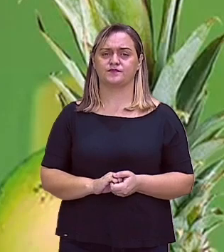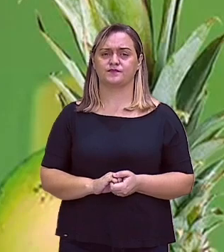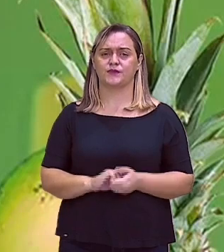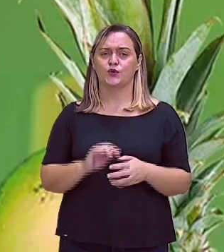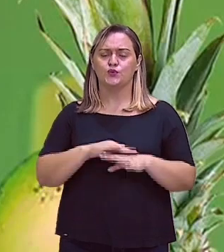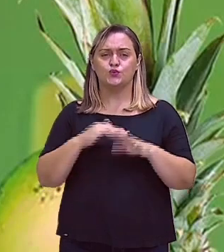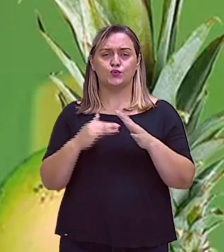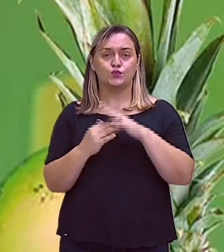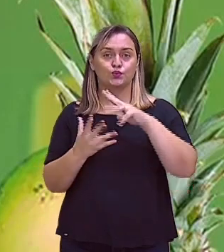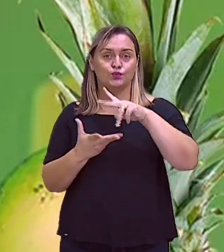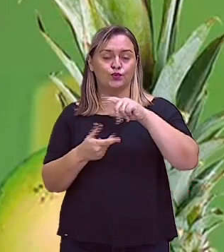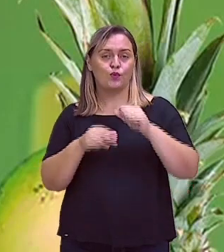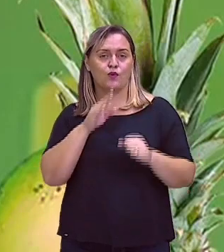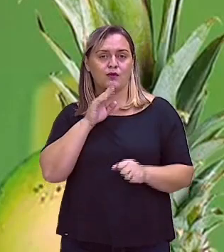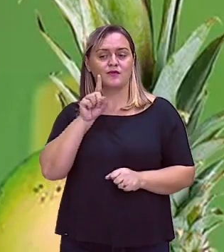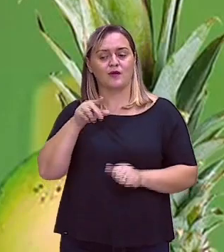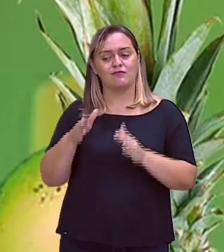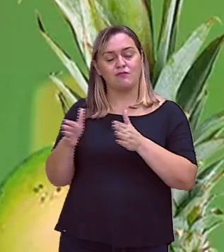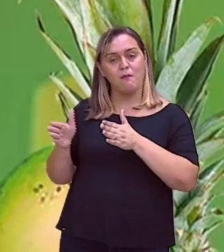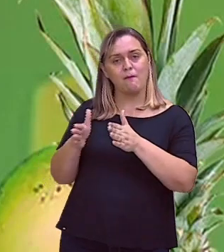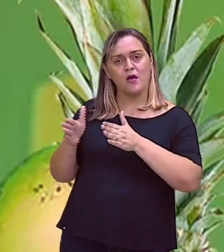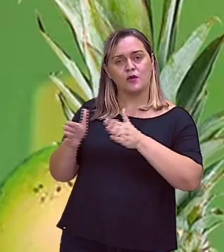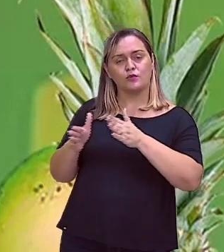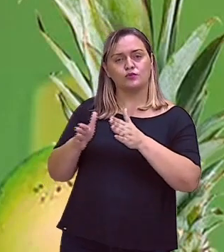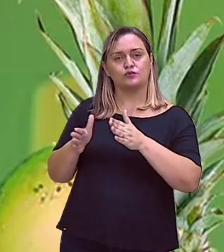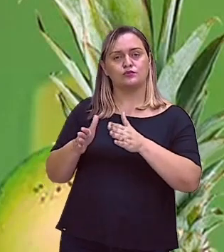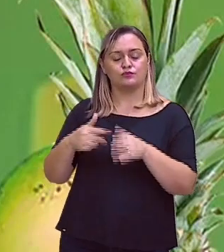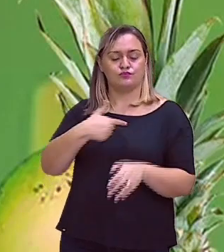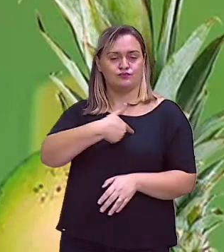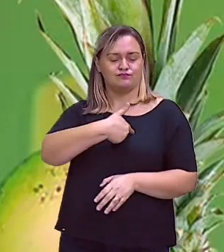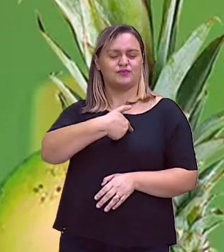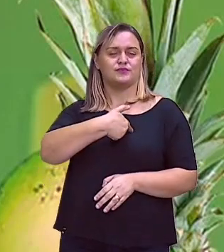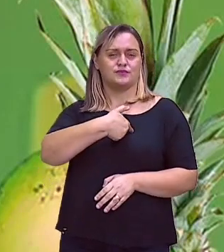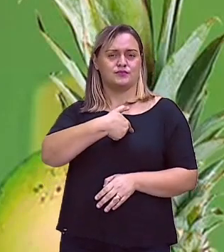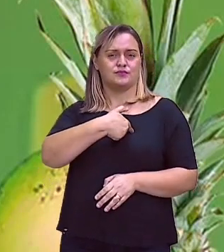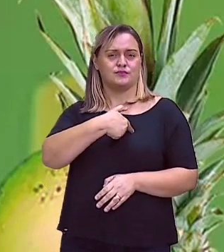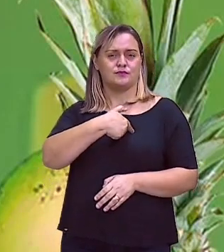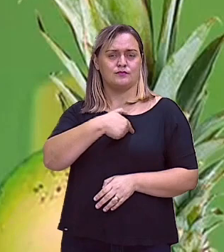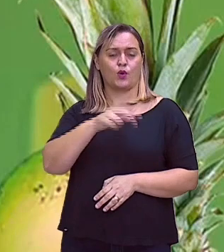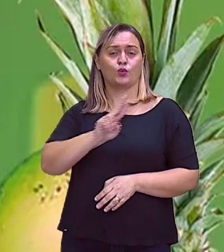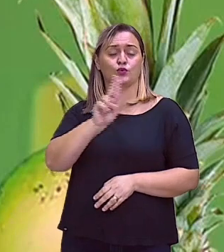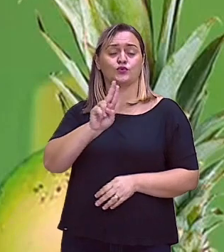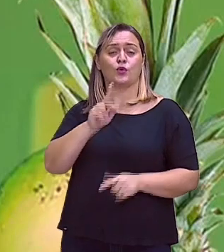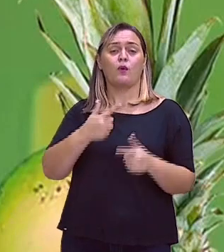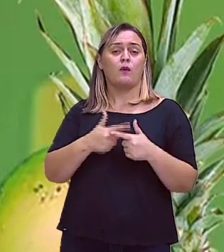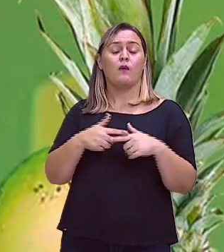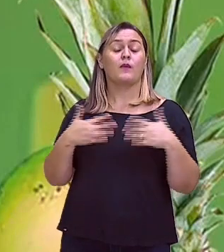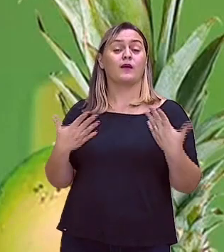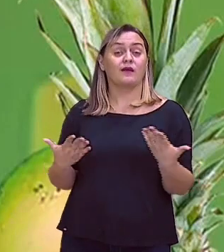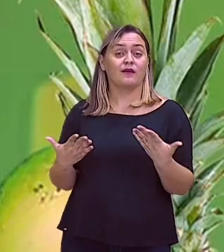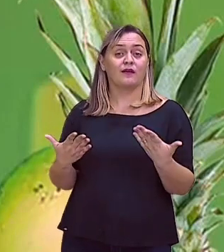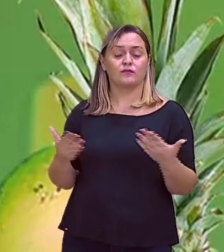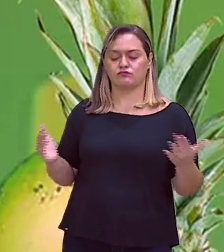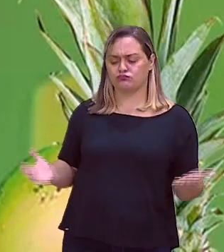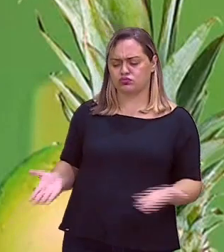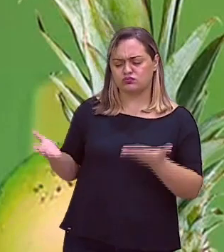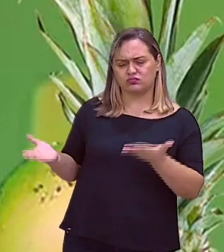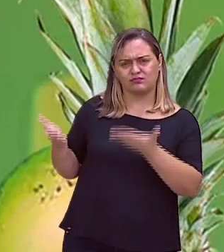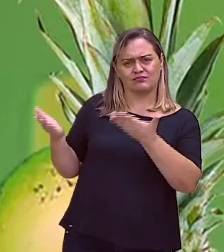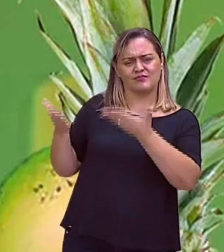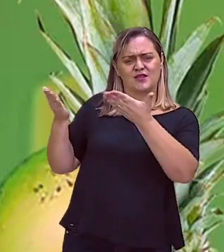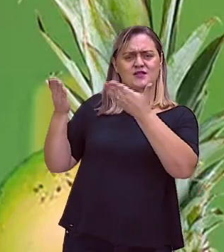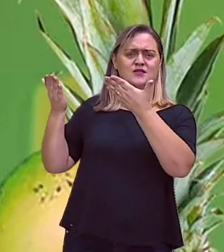conhecida e é dessa el Arenal terceiro Brasil era essa época que época que vem